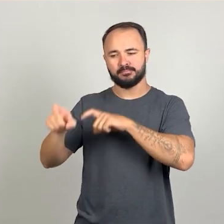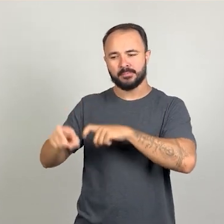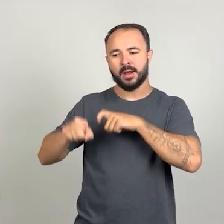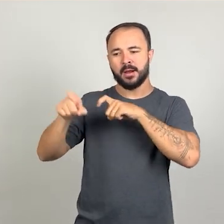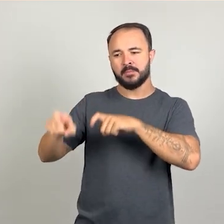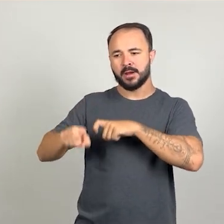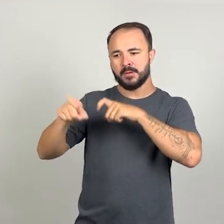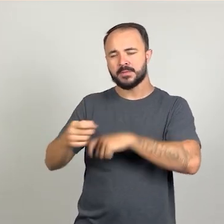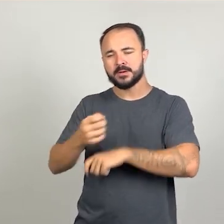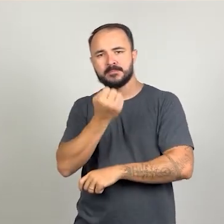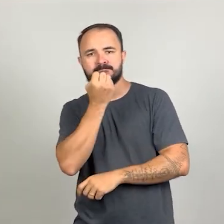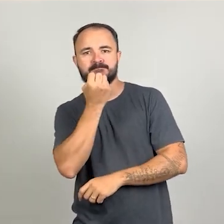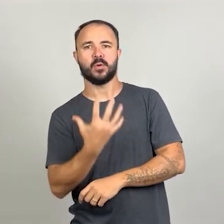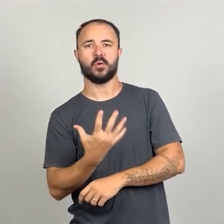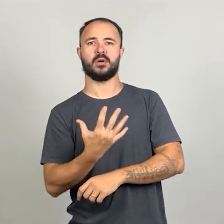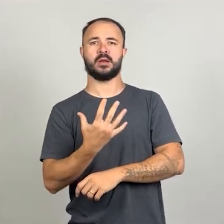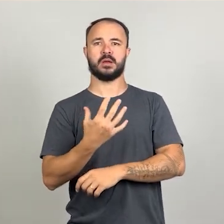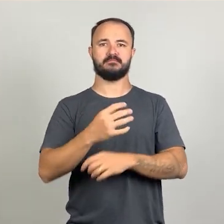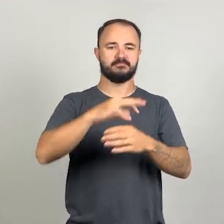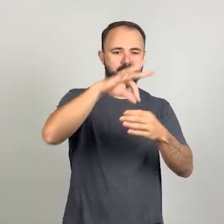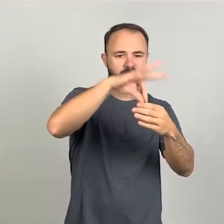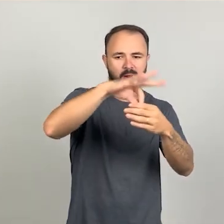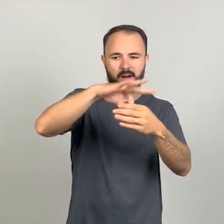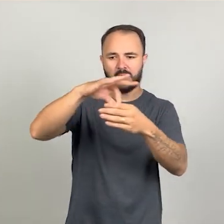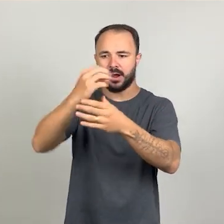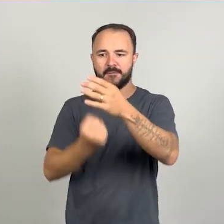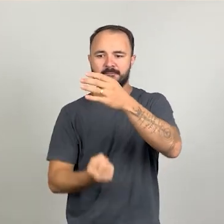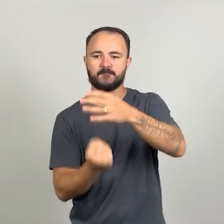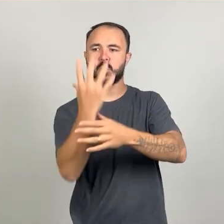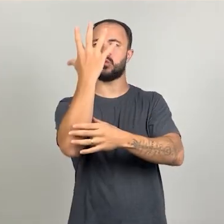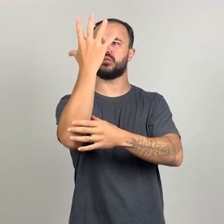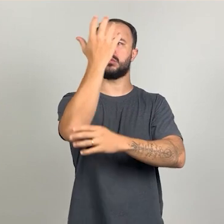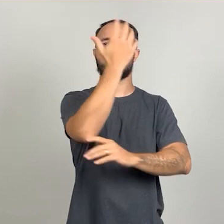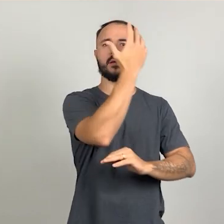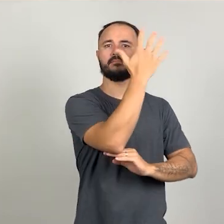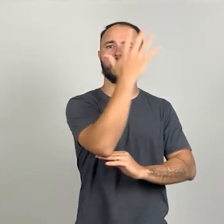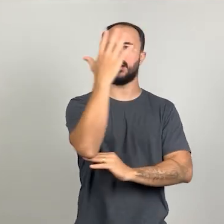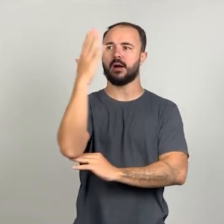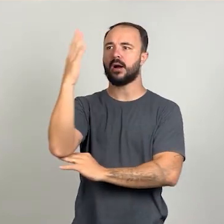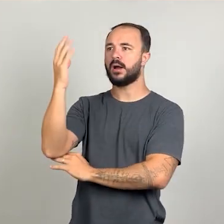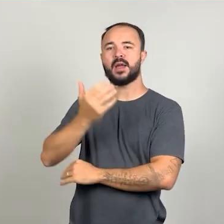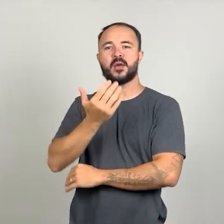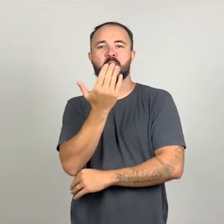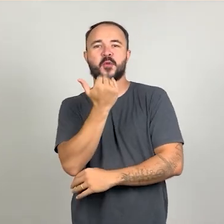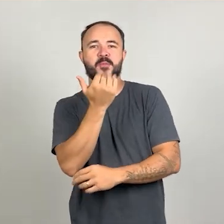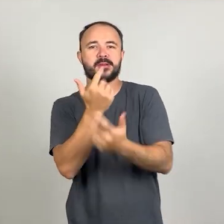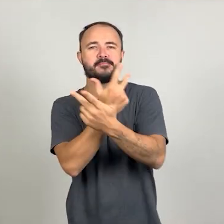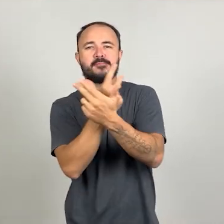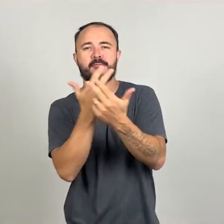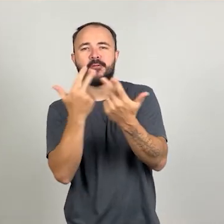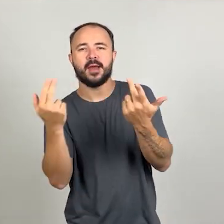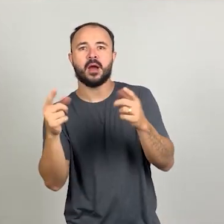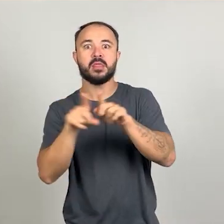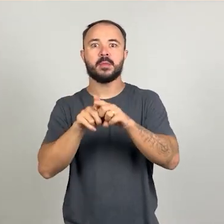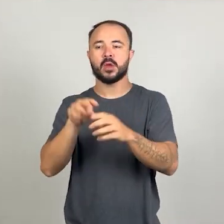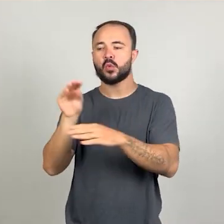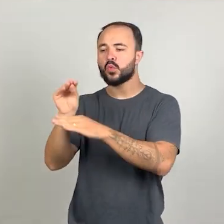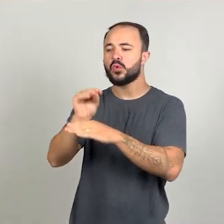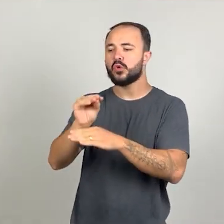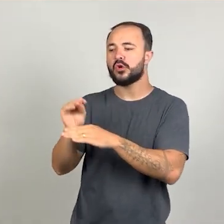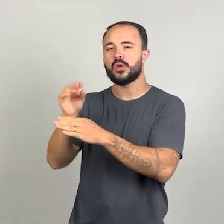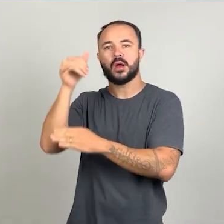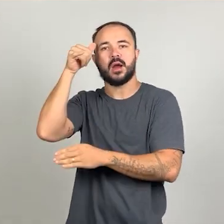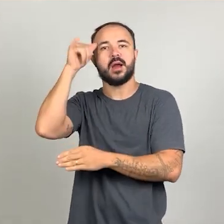favoreciam tanto a agricultura, o cultivo de alimentos, como a pecuária, a criação